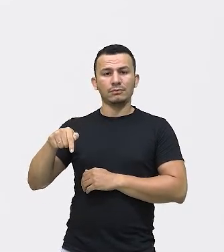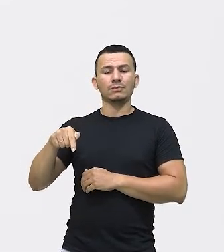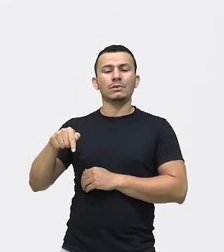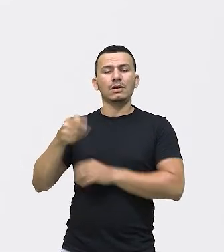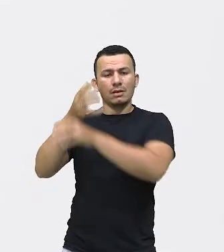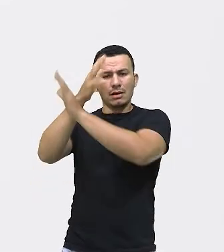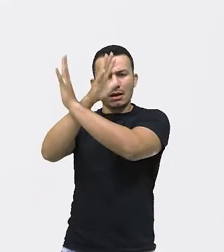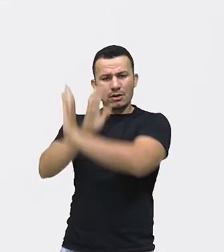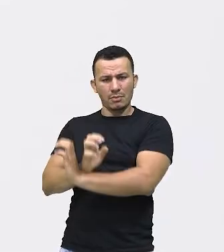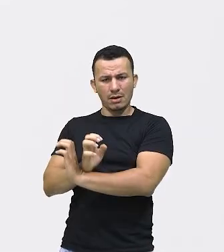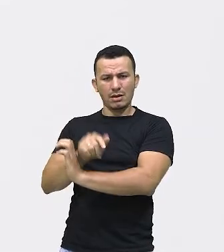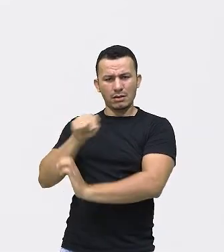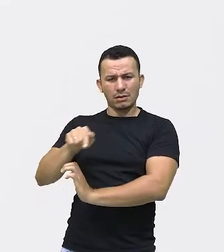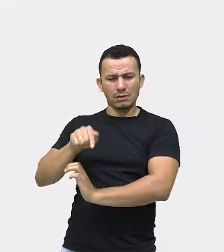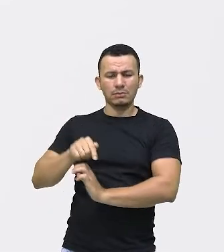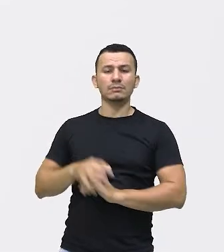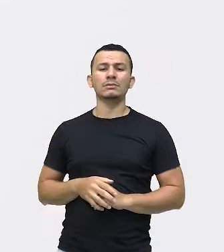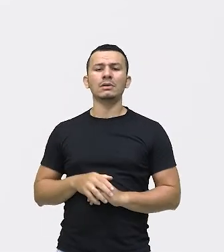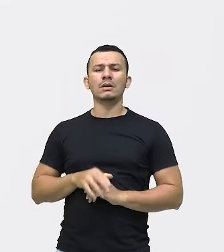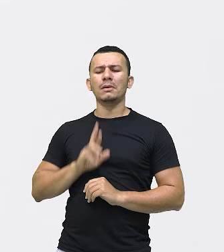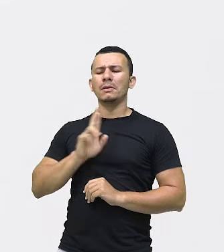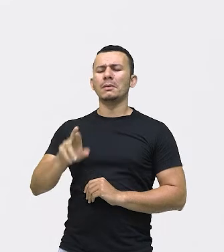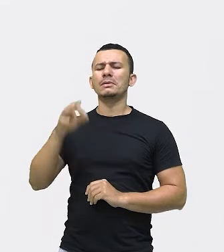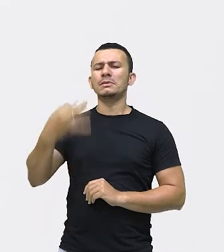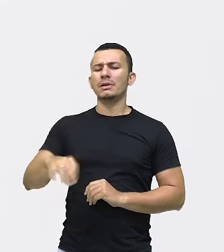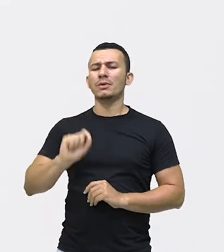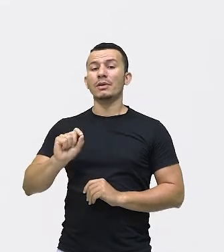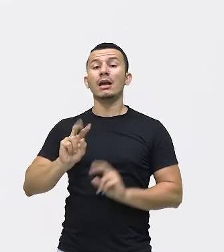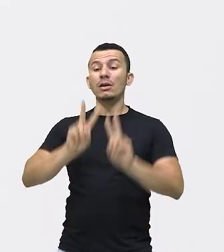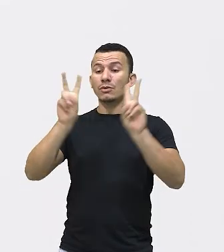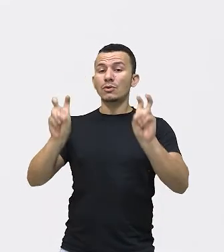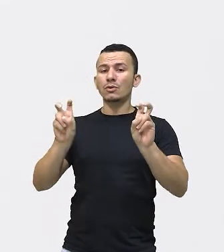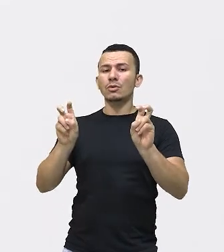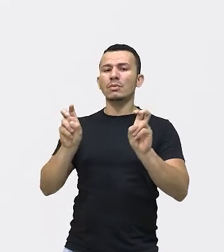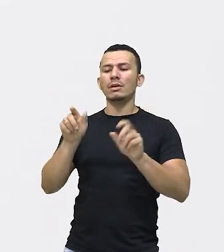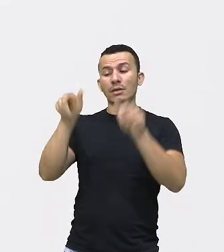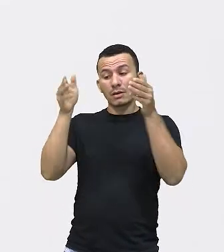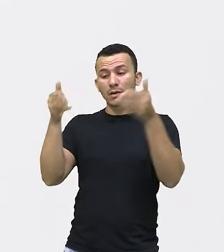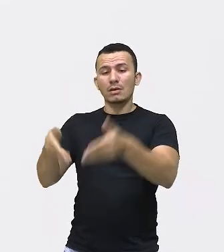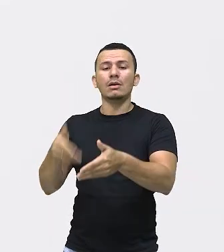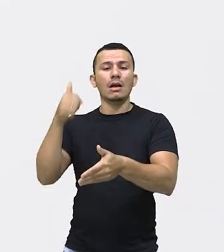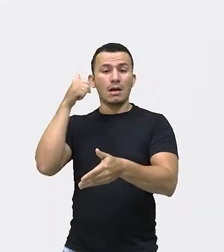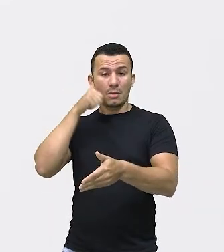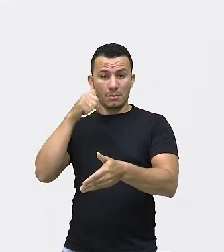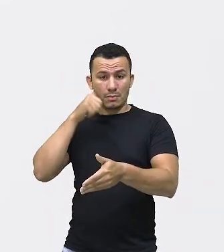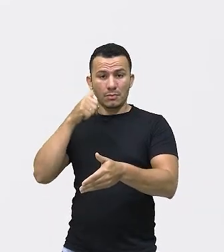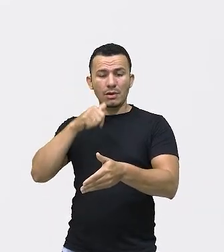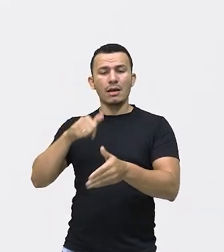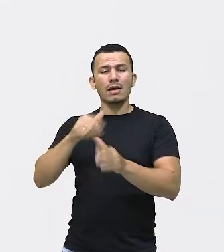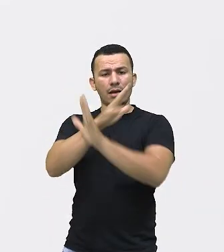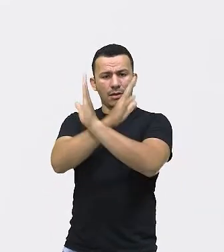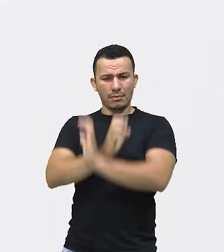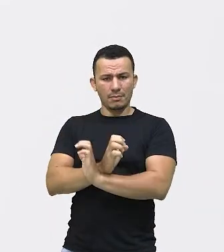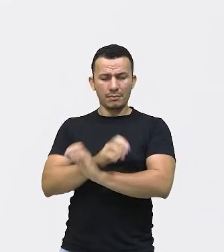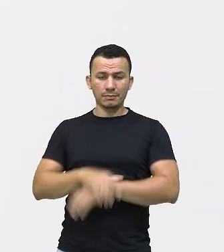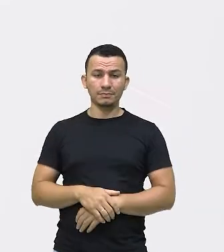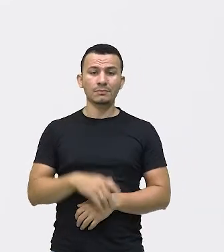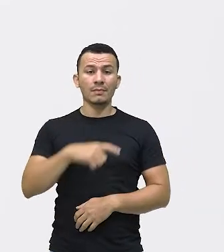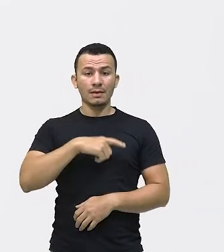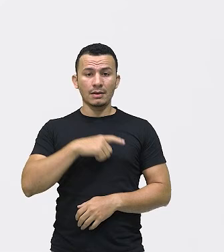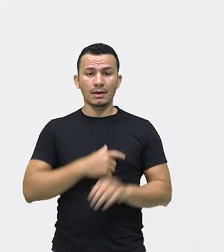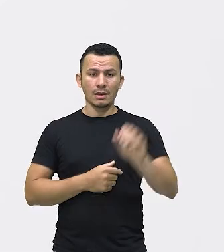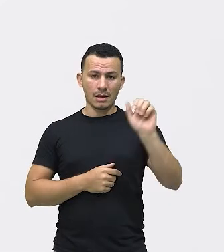que, então, o que é correto de se falar aí sobre a mulher de Esparta? Nós temos aí as alternativas de